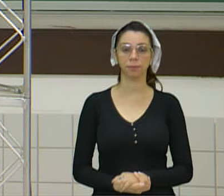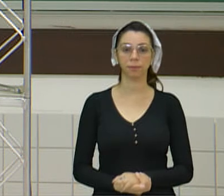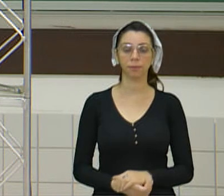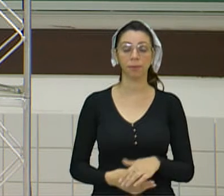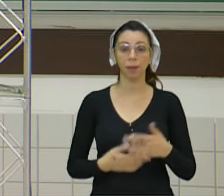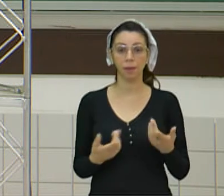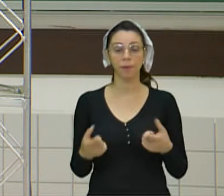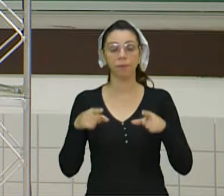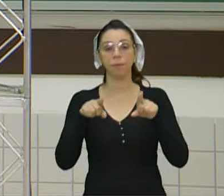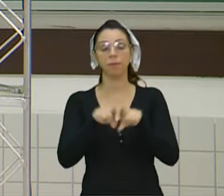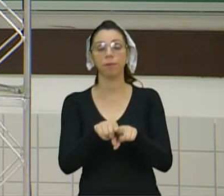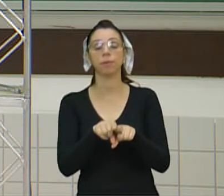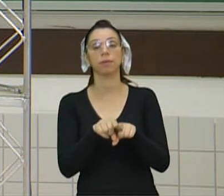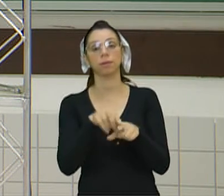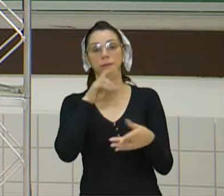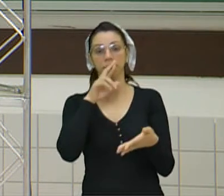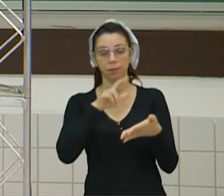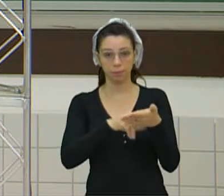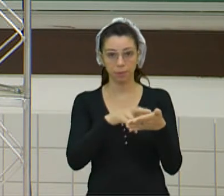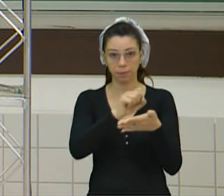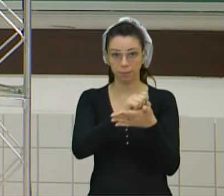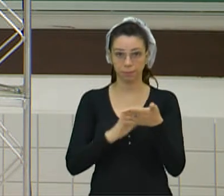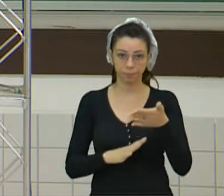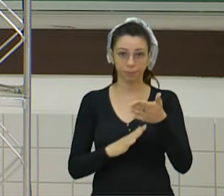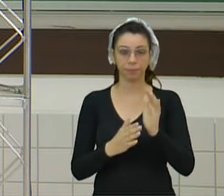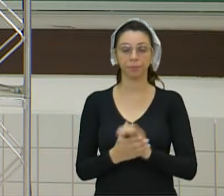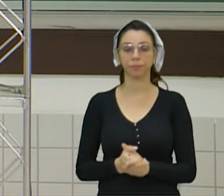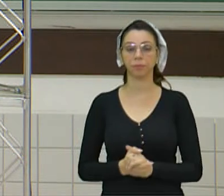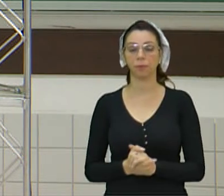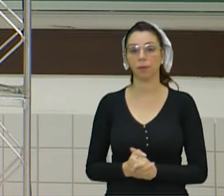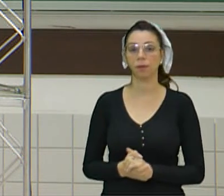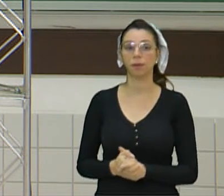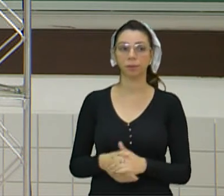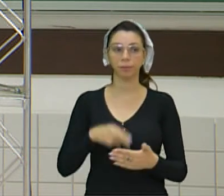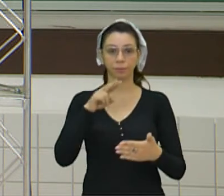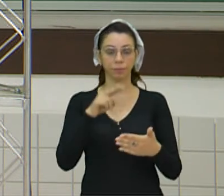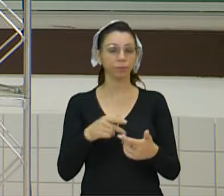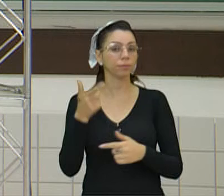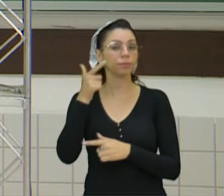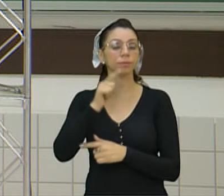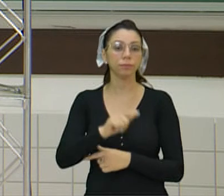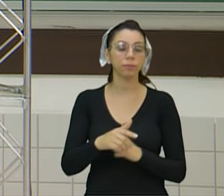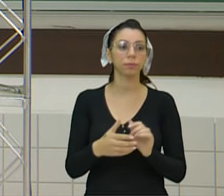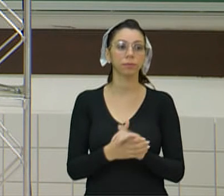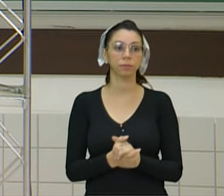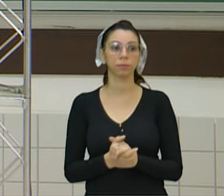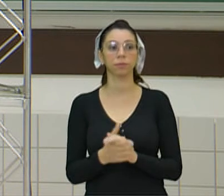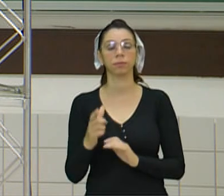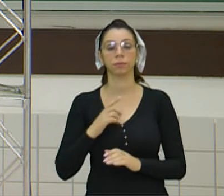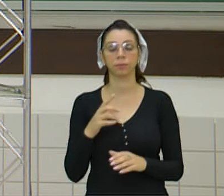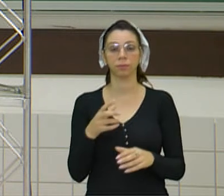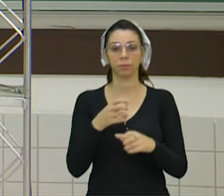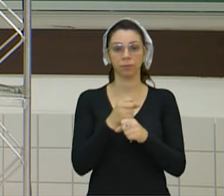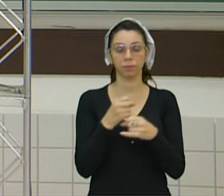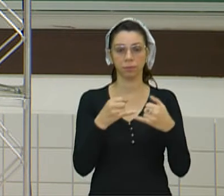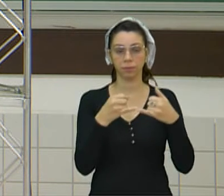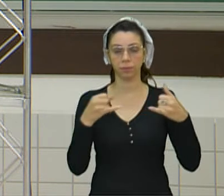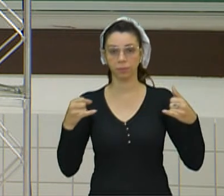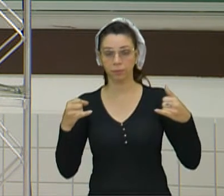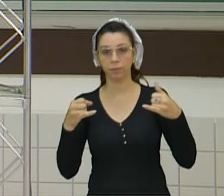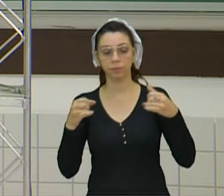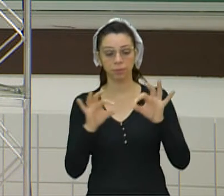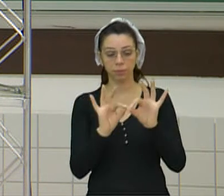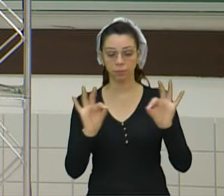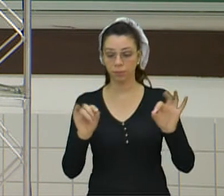pessoal, vamos voltar aqui na resolução do exercício, lendo de novo. Um resistor de resistividade ρ tem